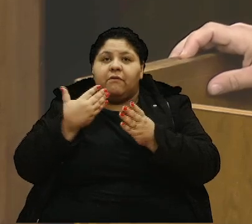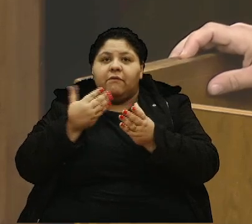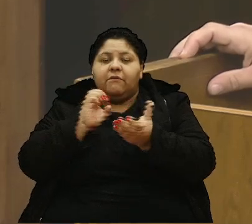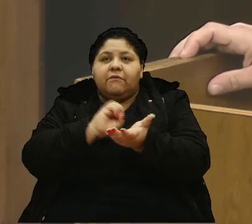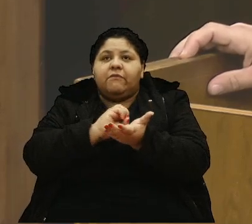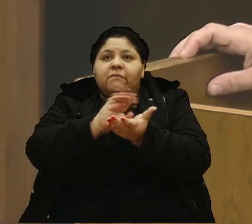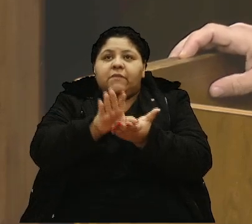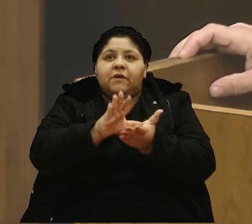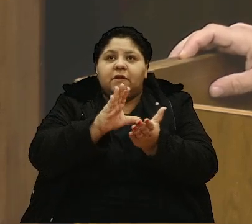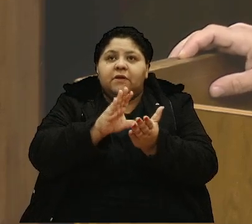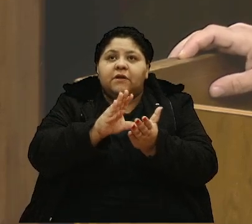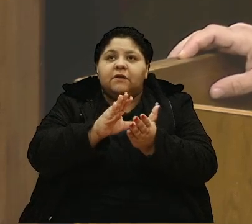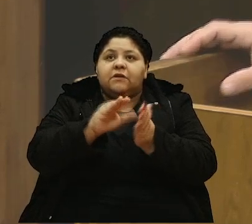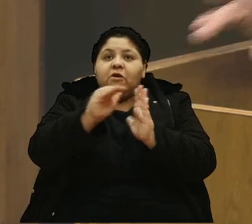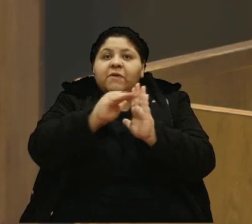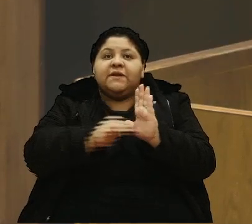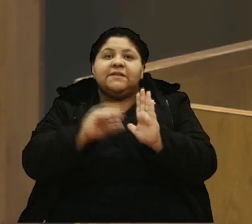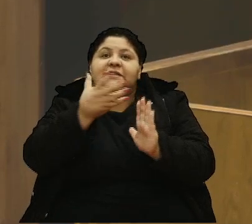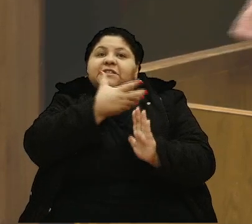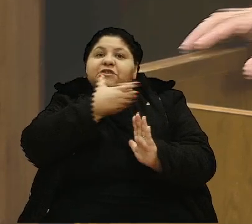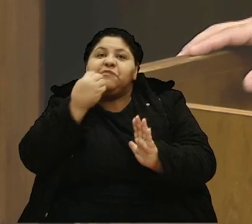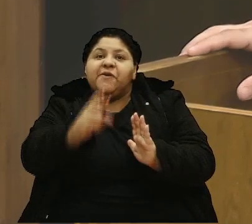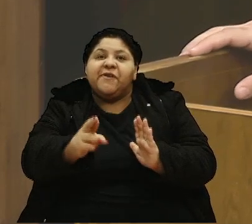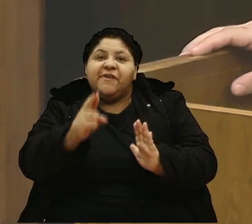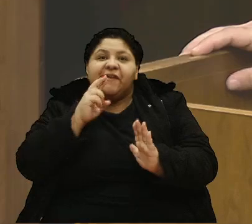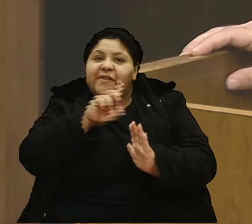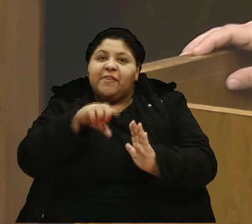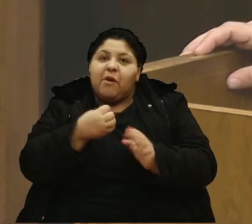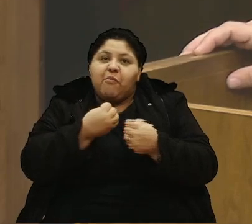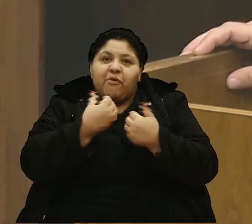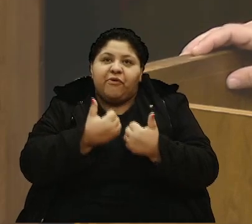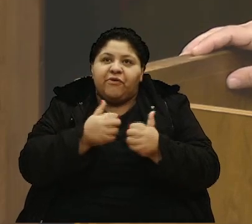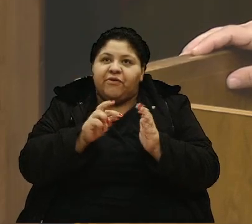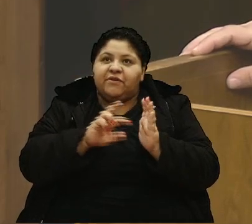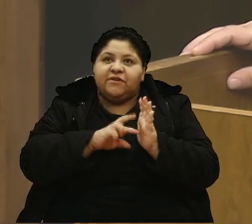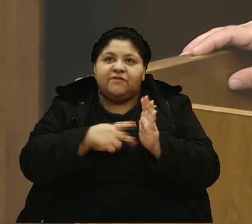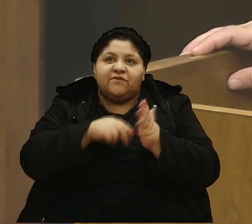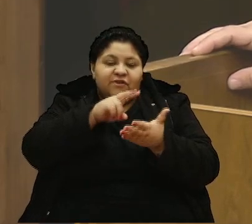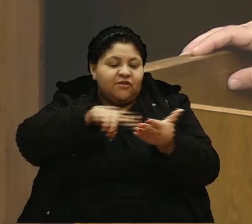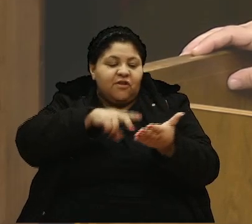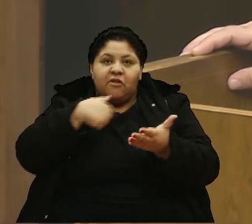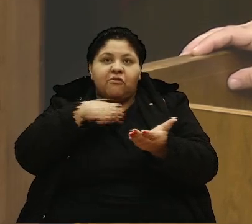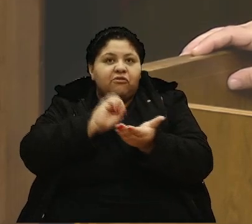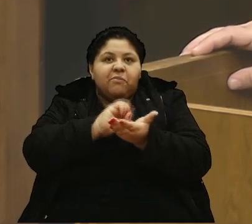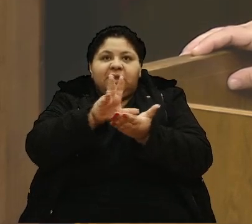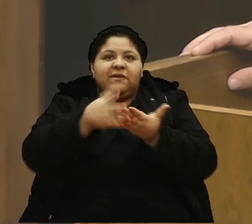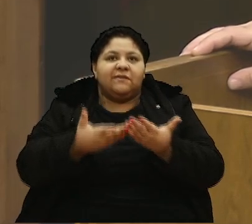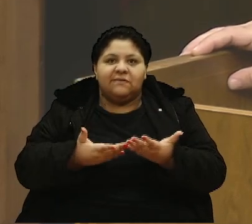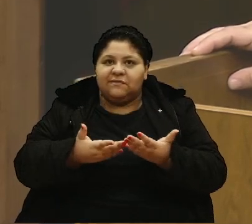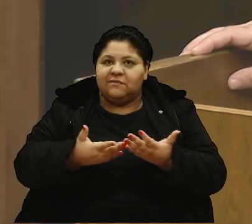de Trânsito. Eu quero ver qual vai ser a resposta. Se eles me responderem não é viável, significa que eles não estão nem lendo o que eu estou mandando.